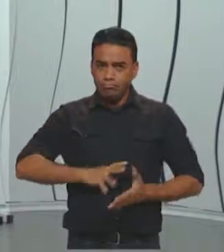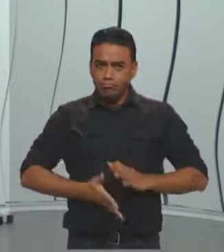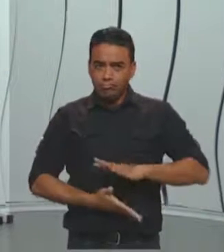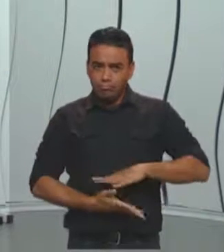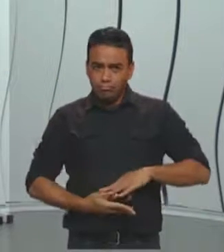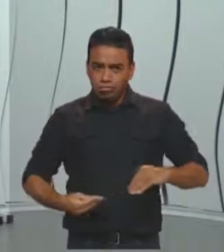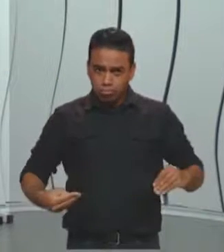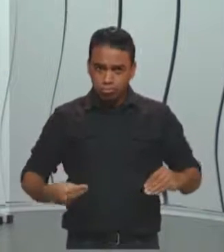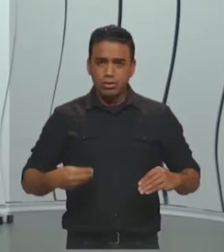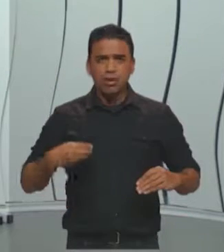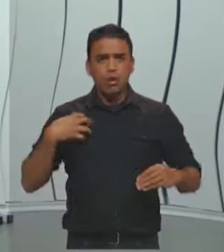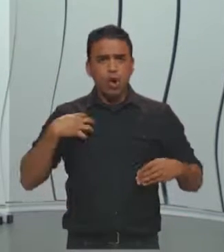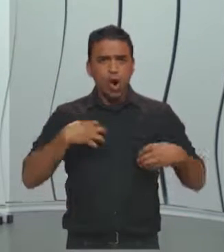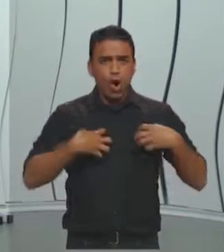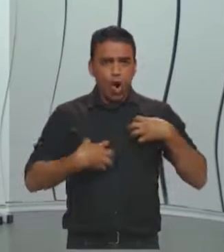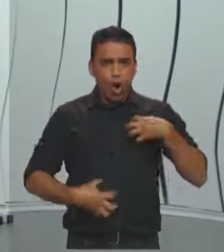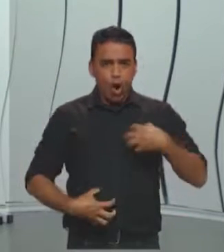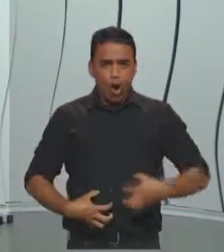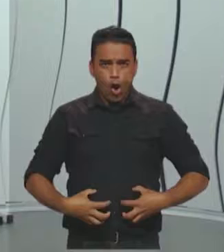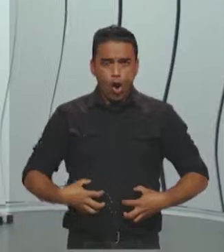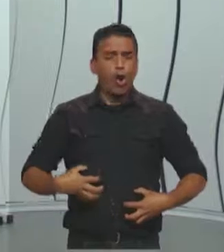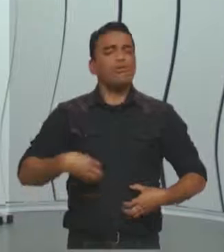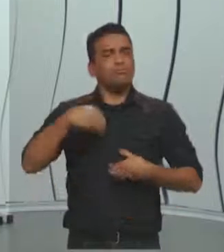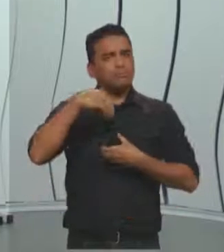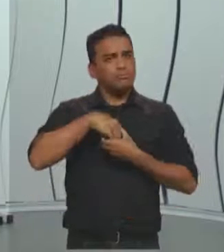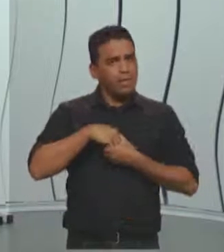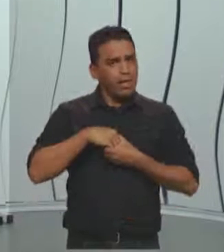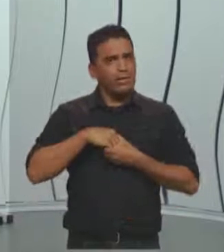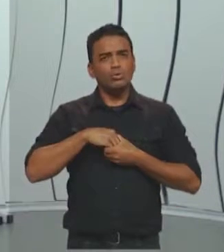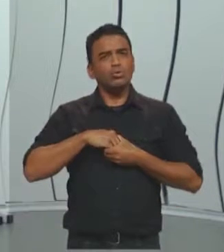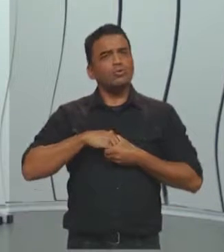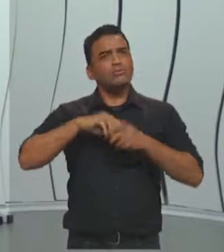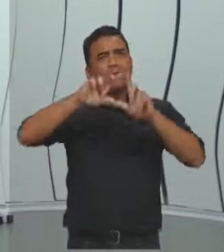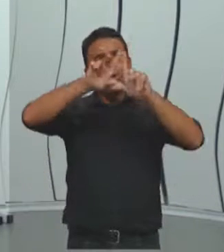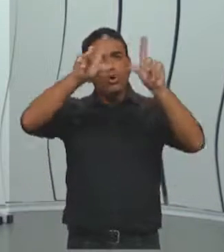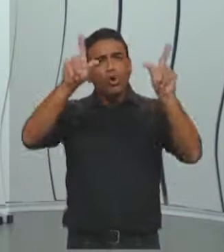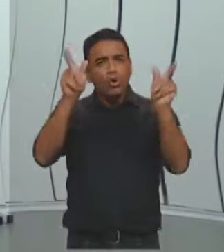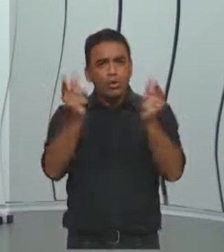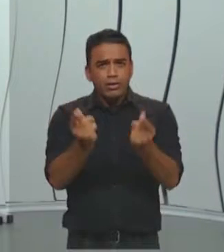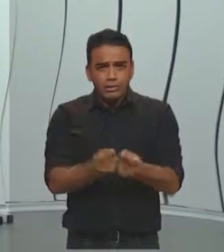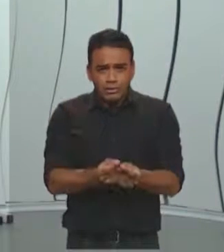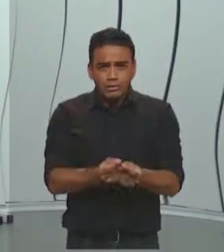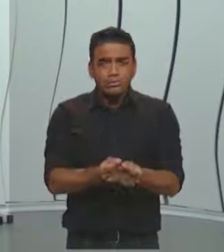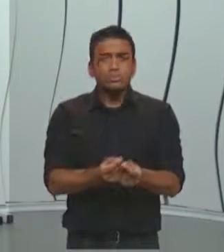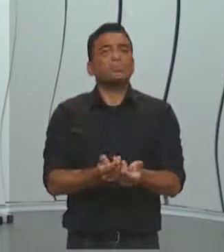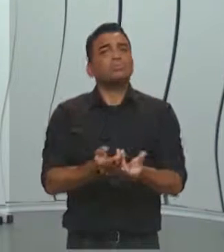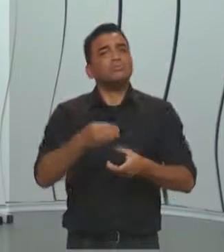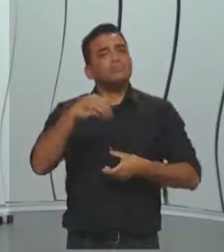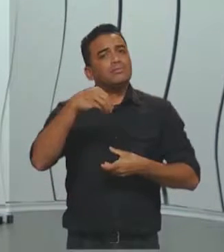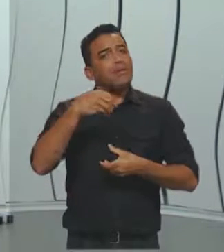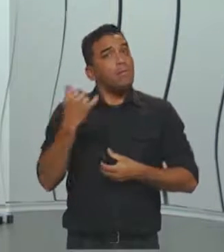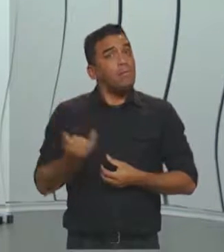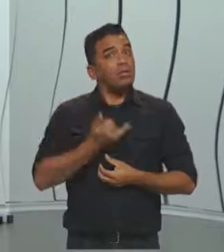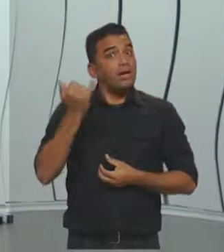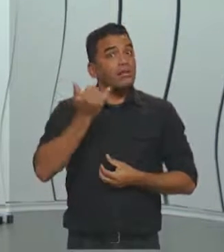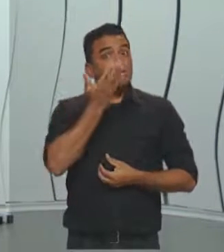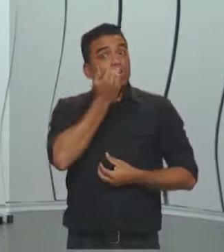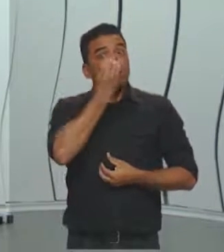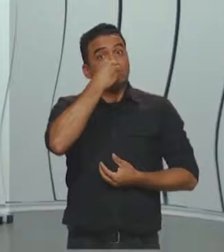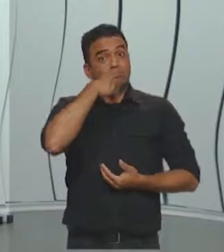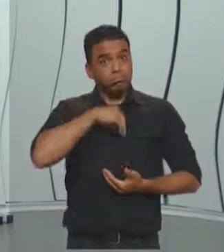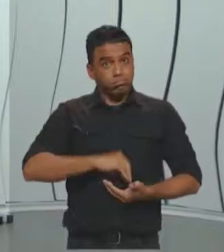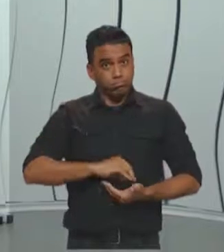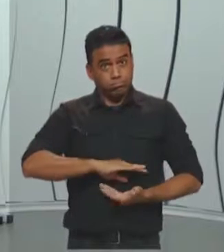das funções que eles realizam no organismo e a importância aí da digestão, mas falamos também do